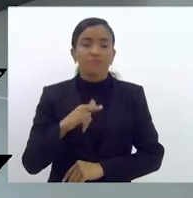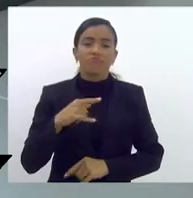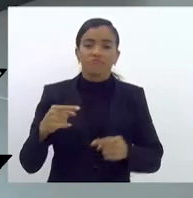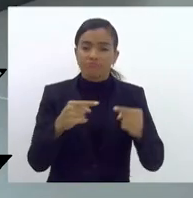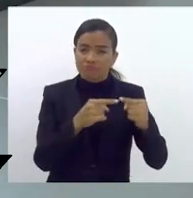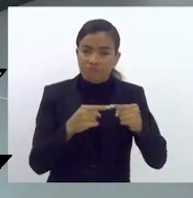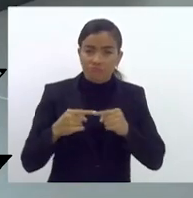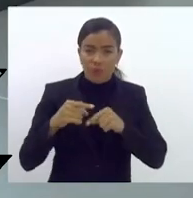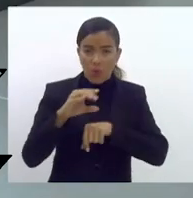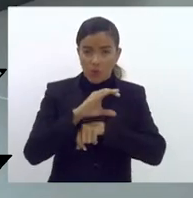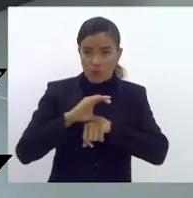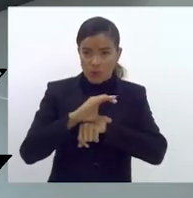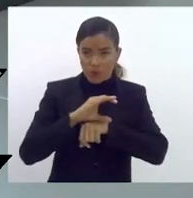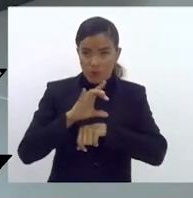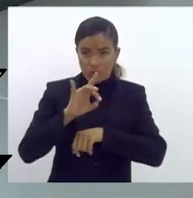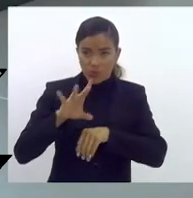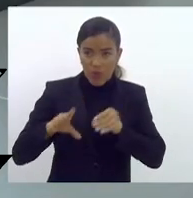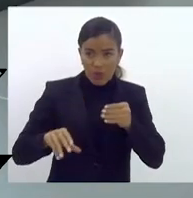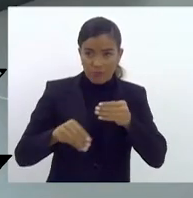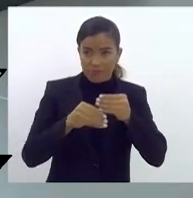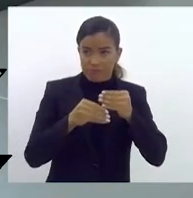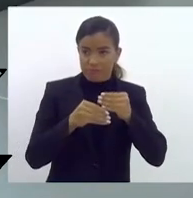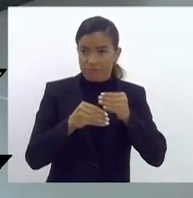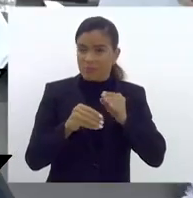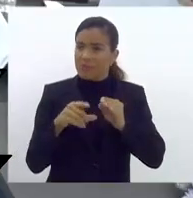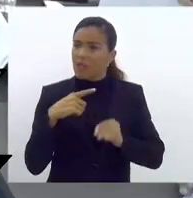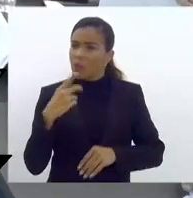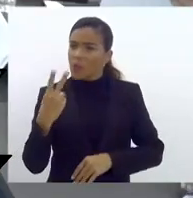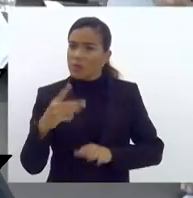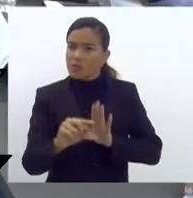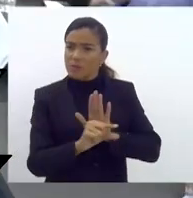discussão Eu me permito aqui fazer só uma lenda matéria